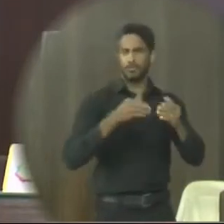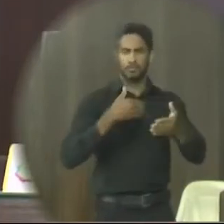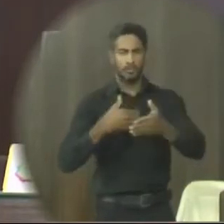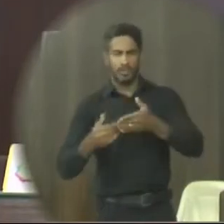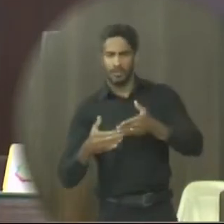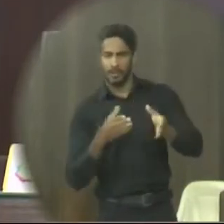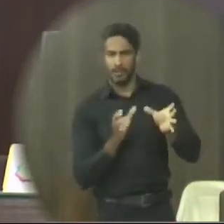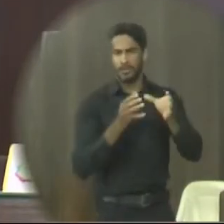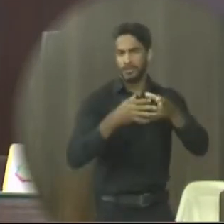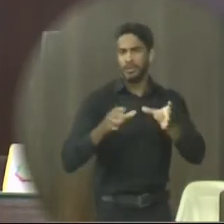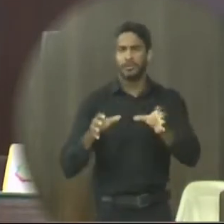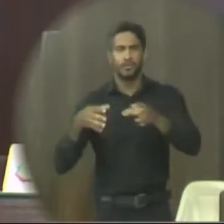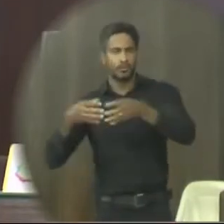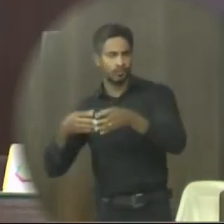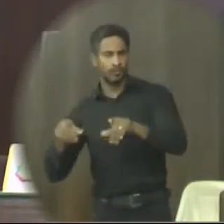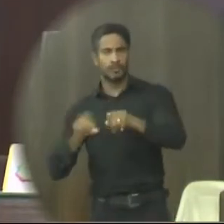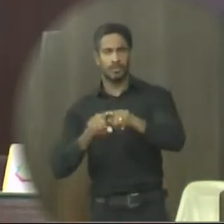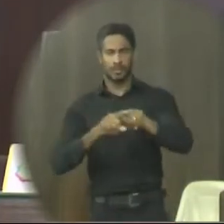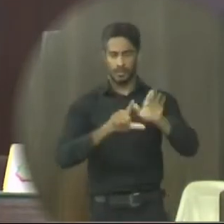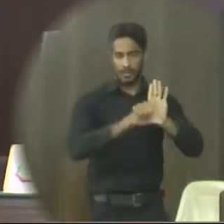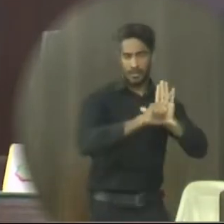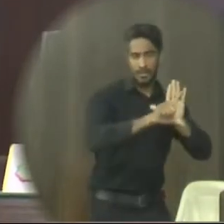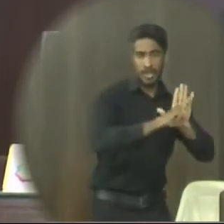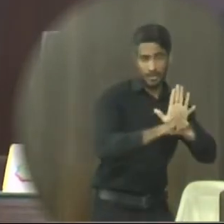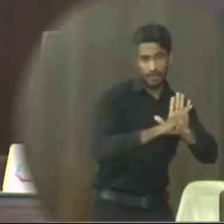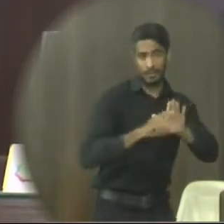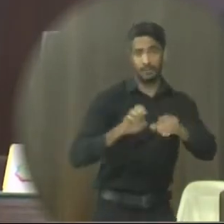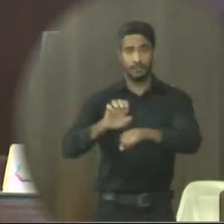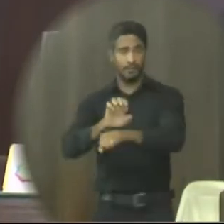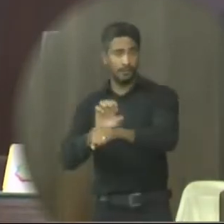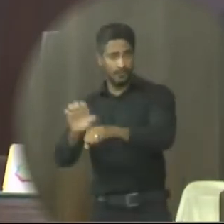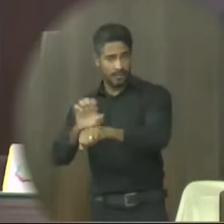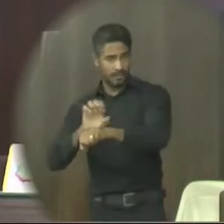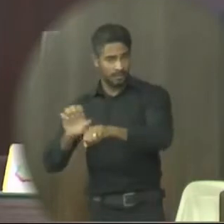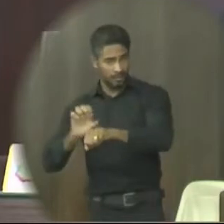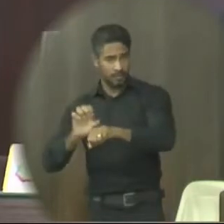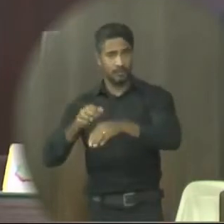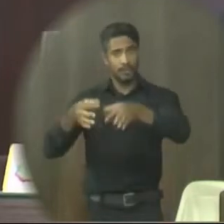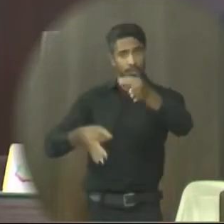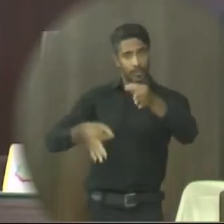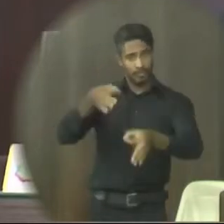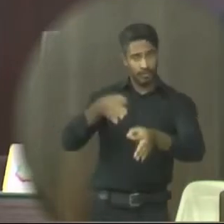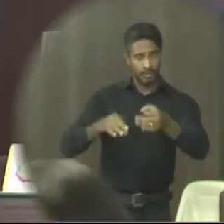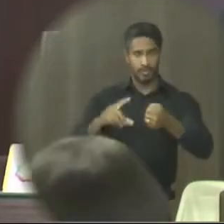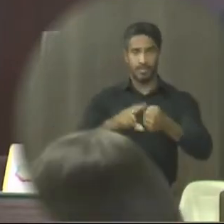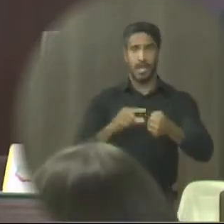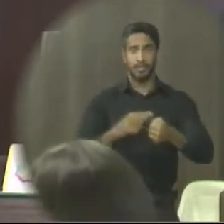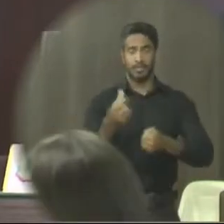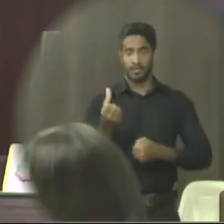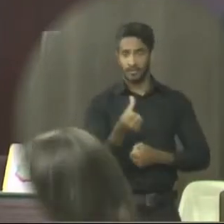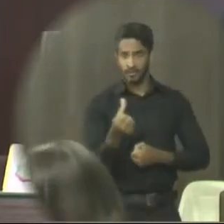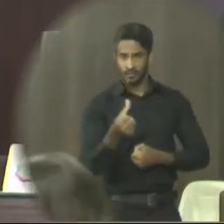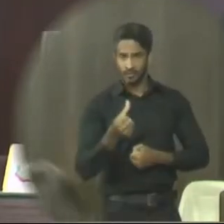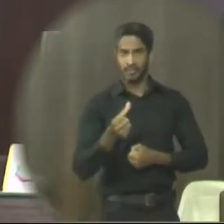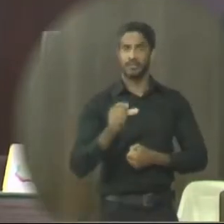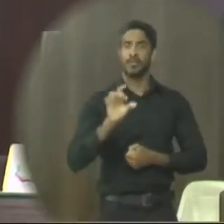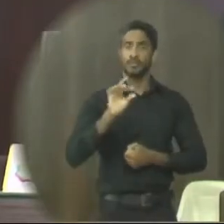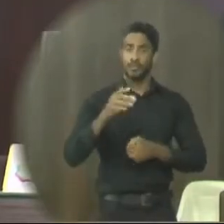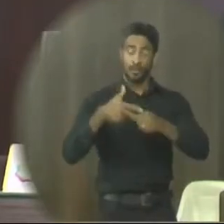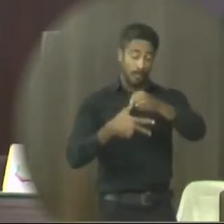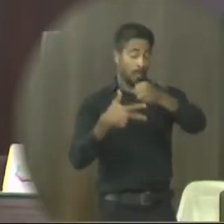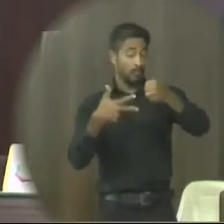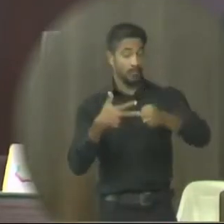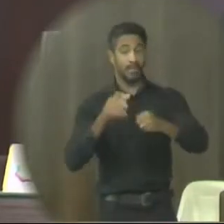harmônico entre si e o Legislativo e o Executivo e o Judiciário. Artigo 6º. São poderes do